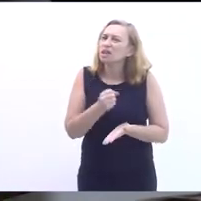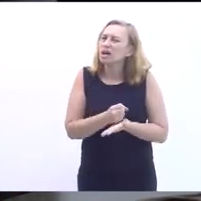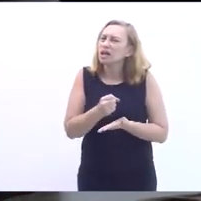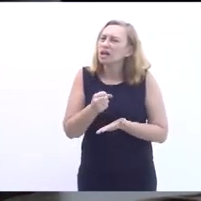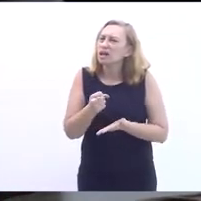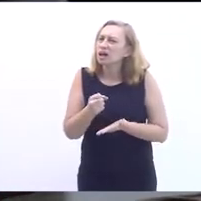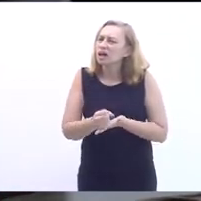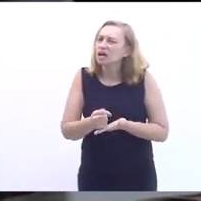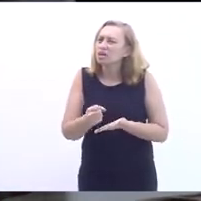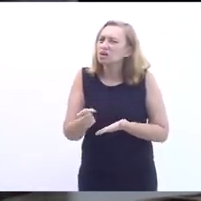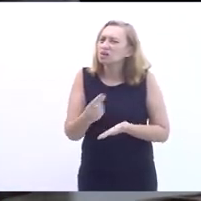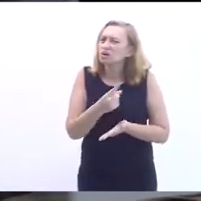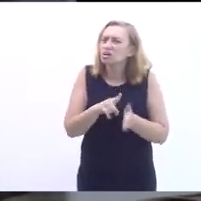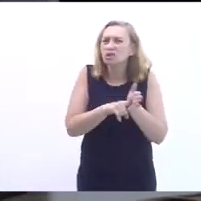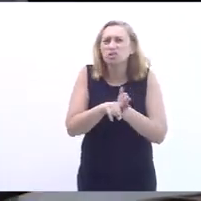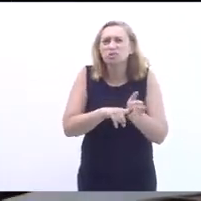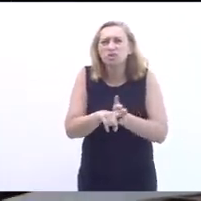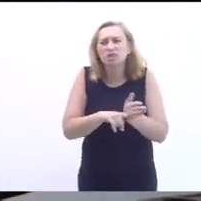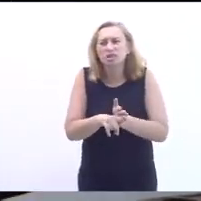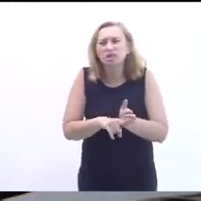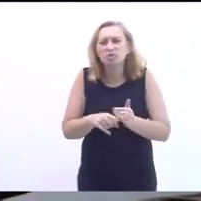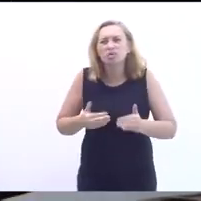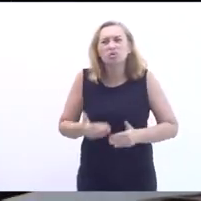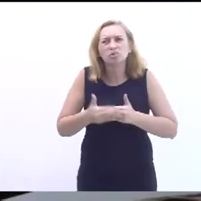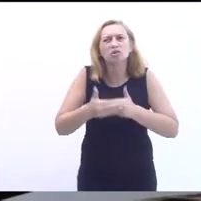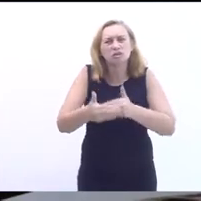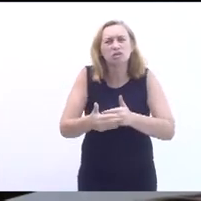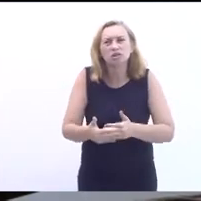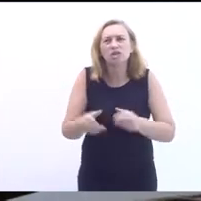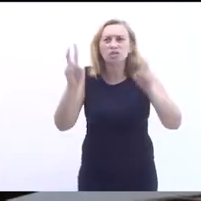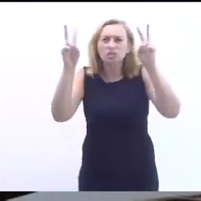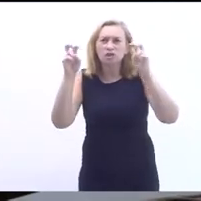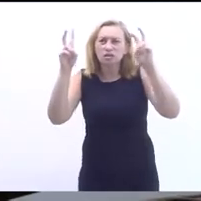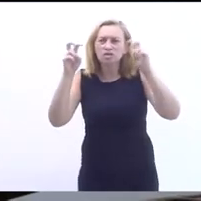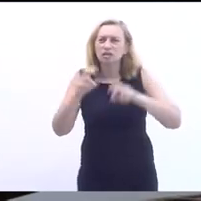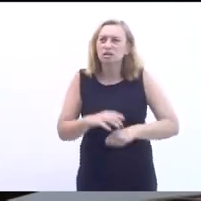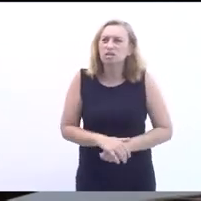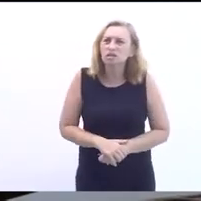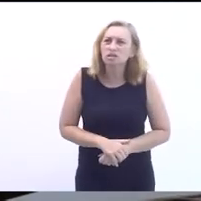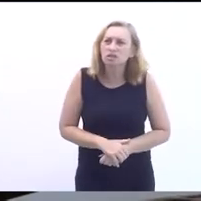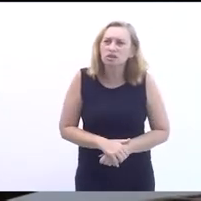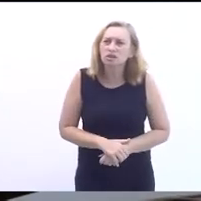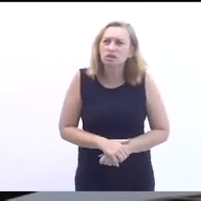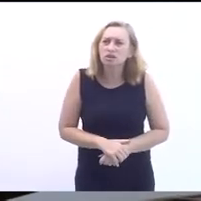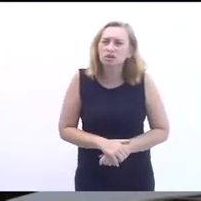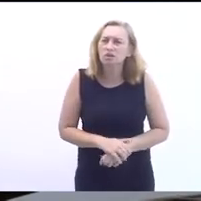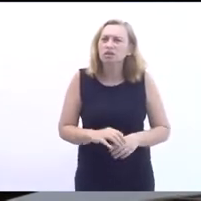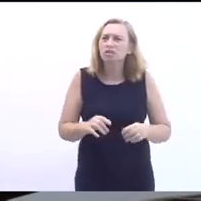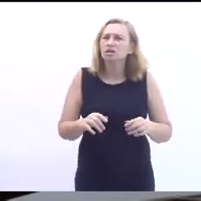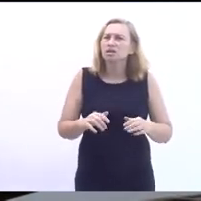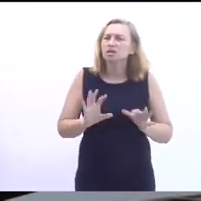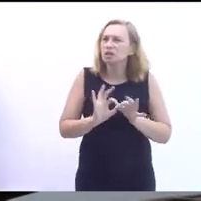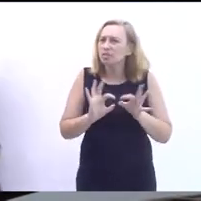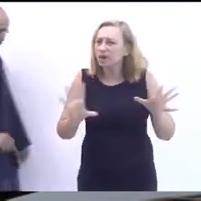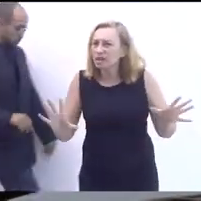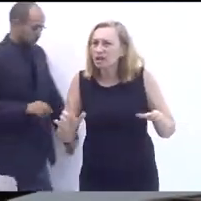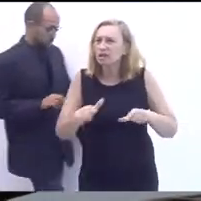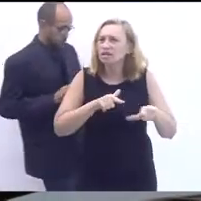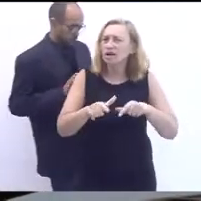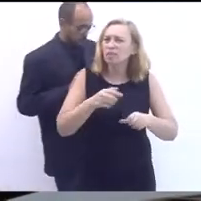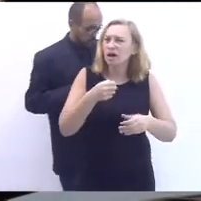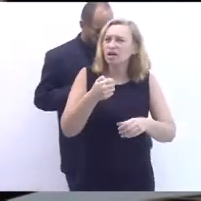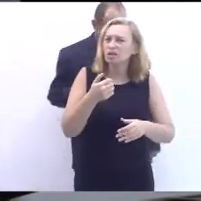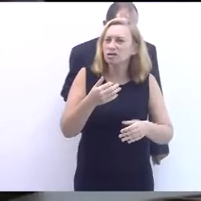terapêuticas de 2017 nós conseguimos também avançar Nas questões referentes à privação de liberdade trabalho